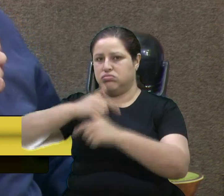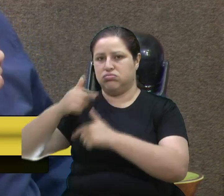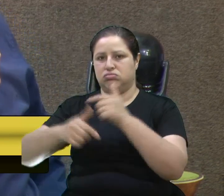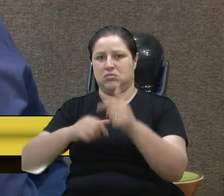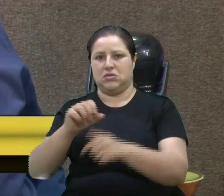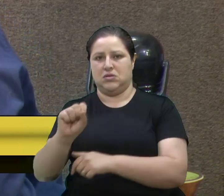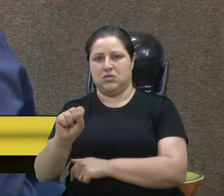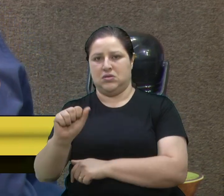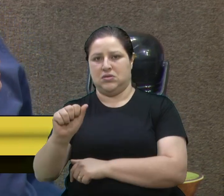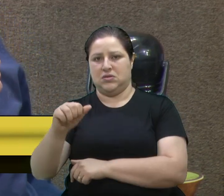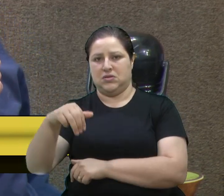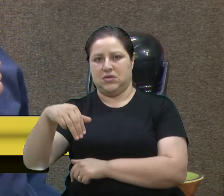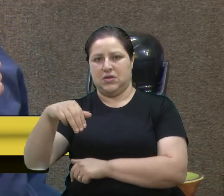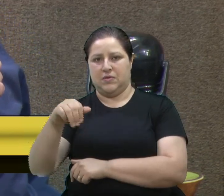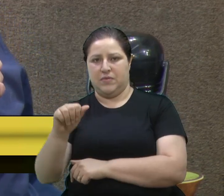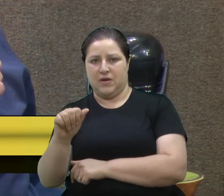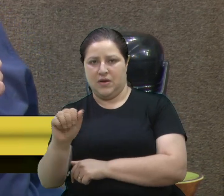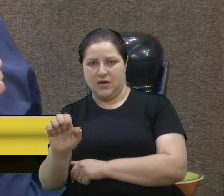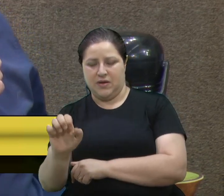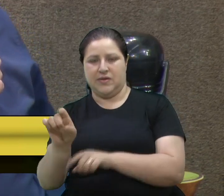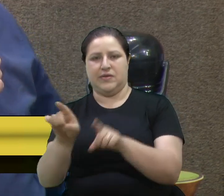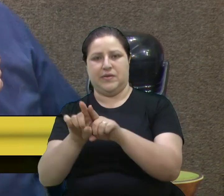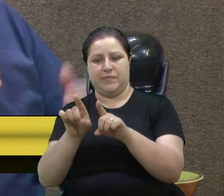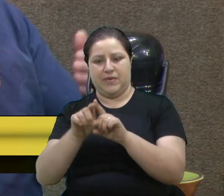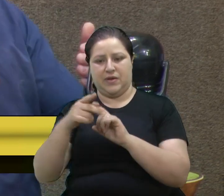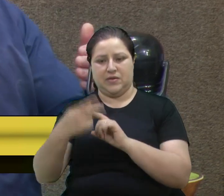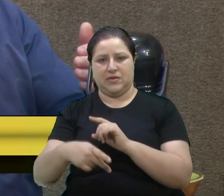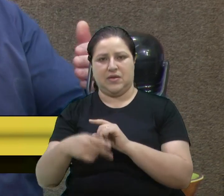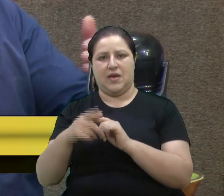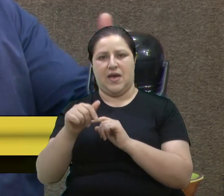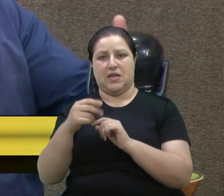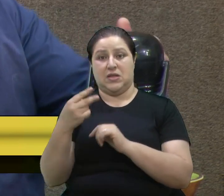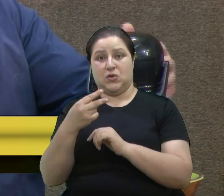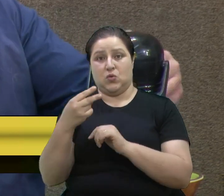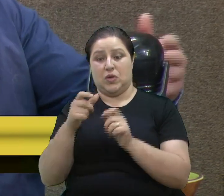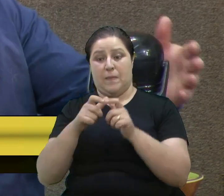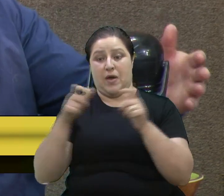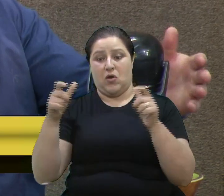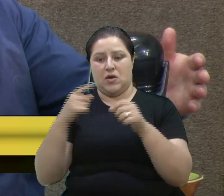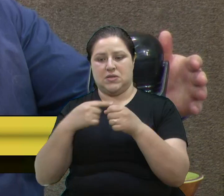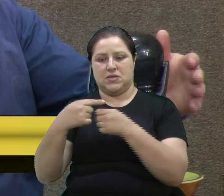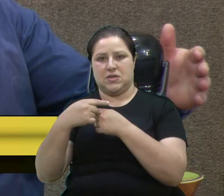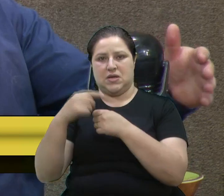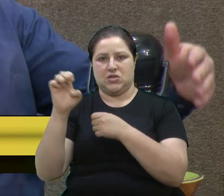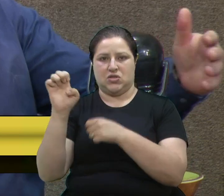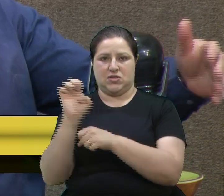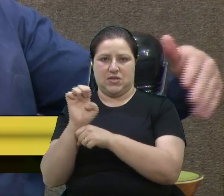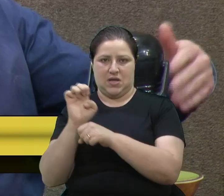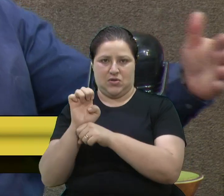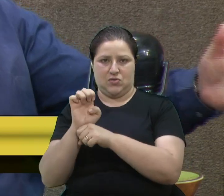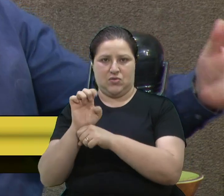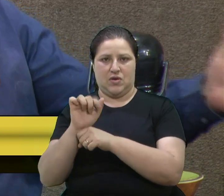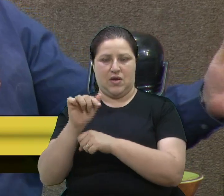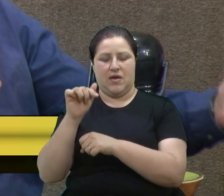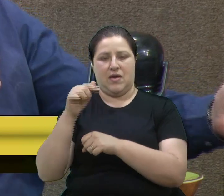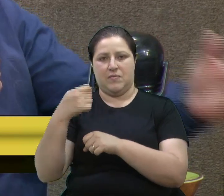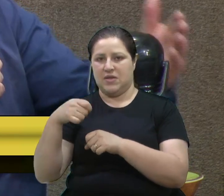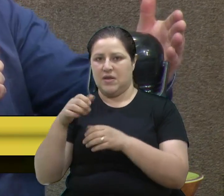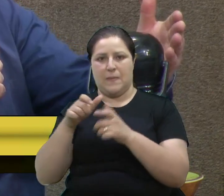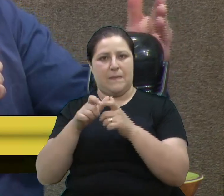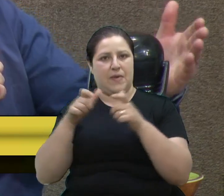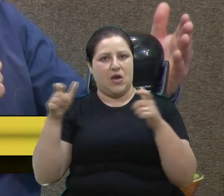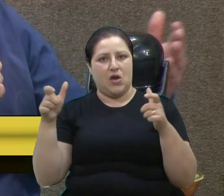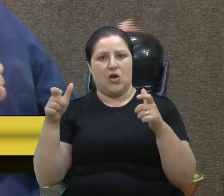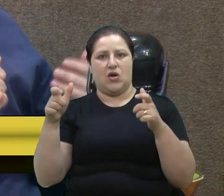município, a segunda maior cidade do nosso estado, a nossa separação absoluta deveria ser um índice muito maior do